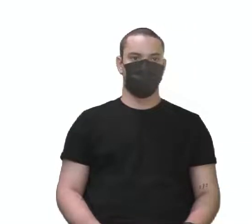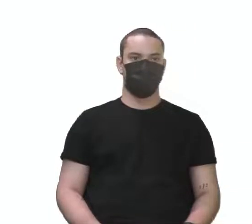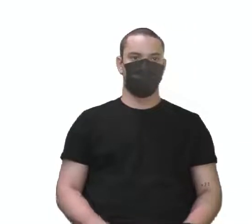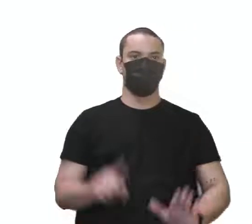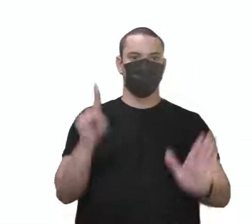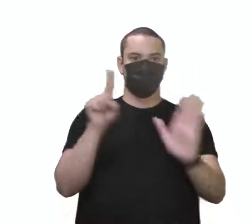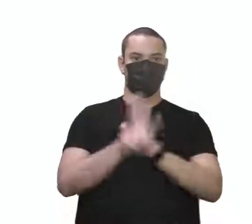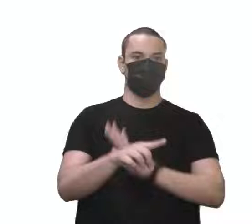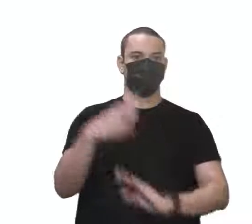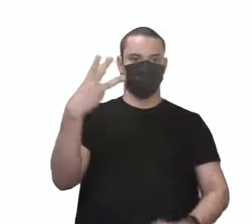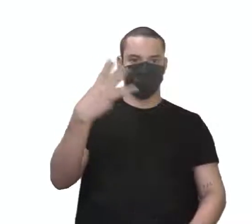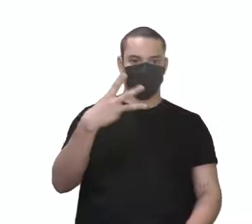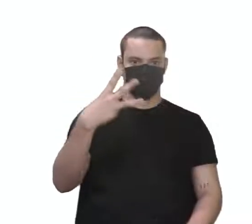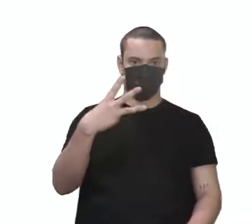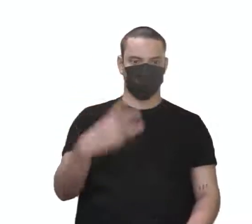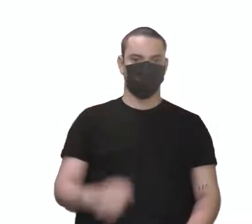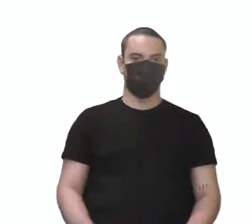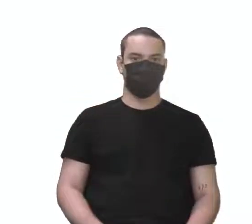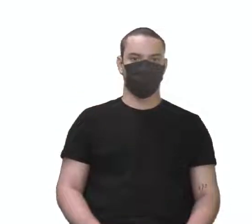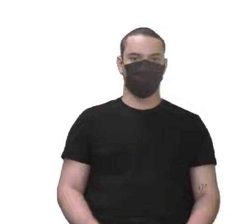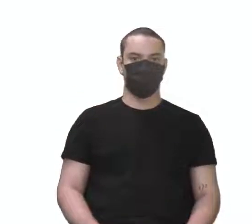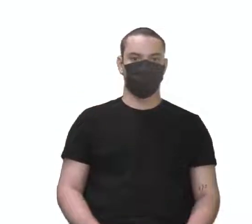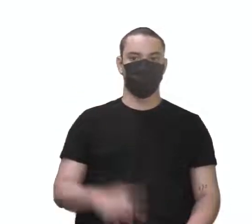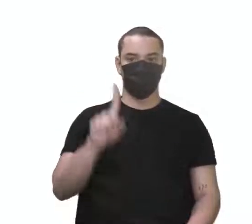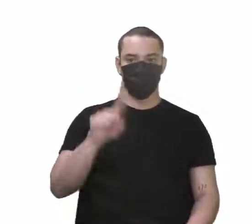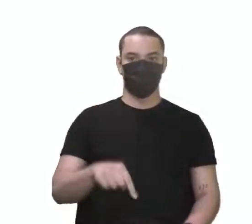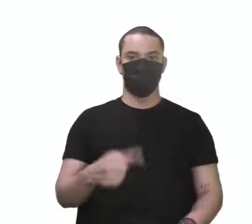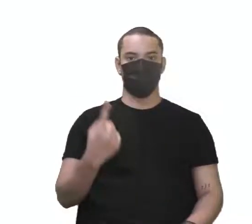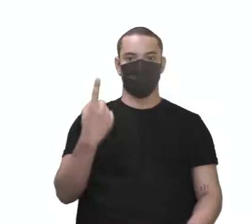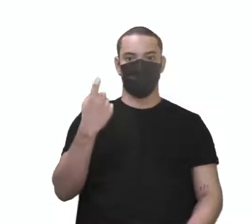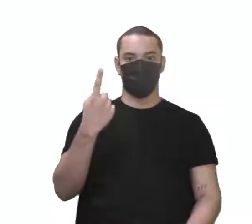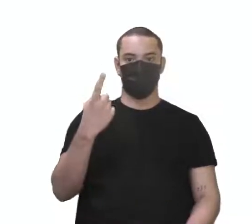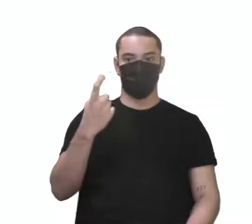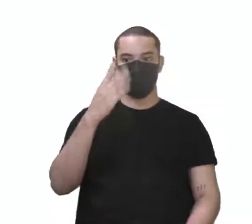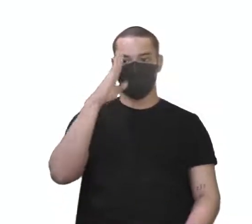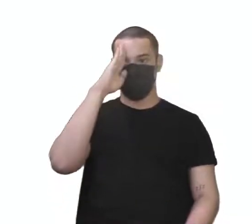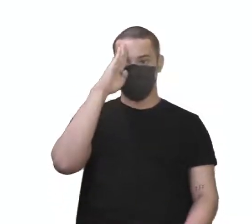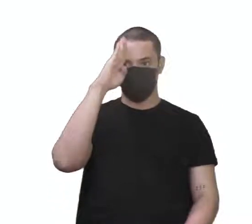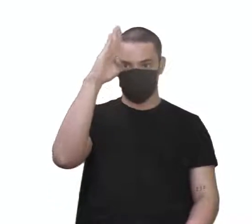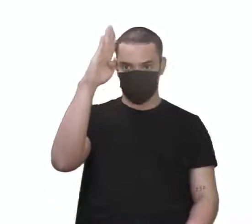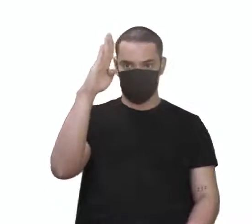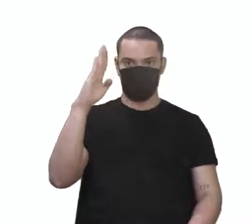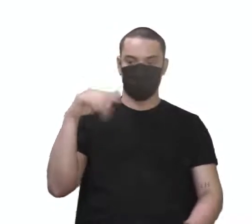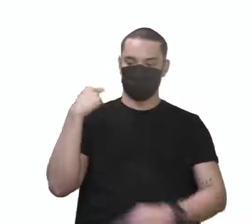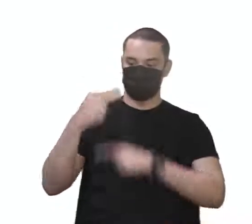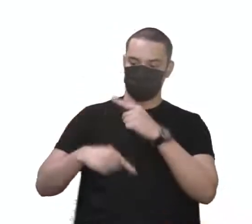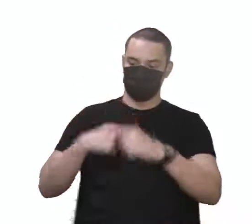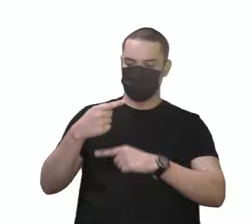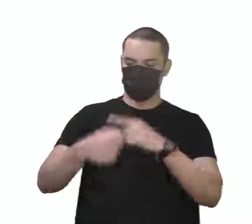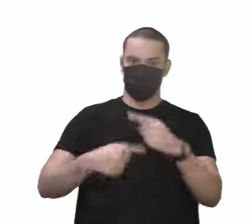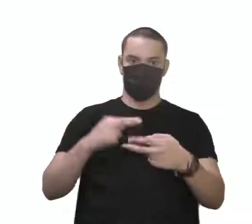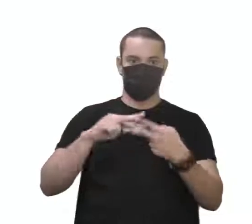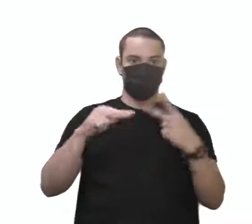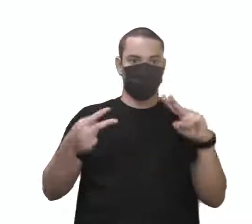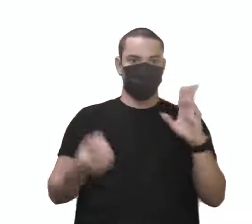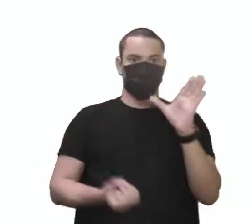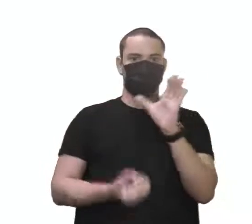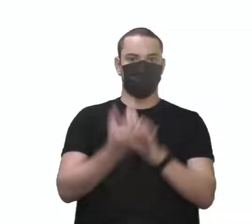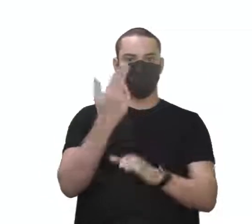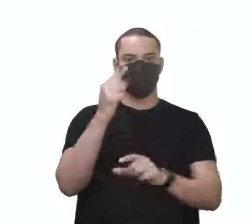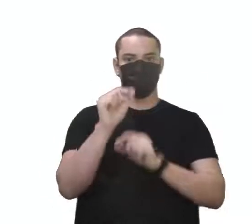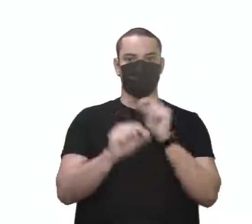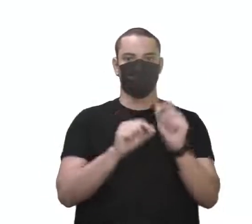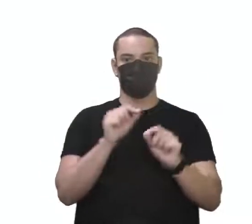Questão de número 3. É a unidade fundamental da hereditariedade formada por